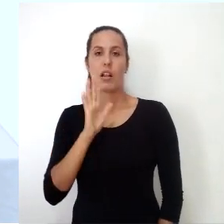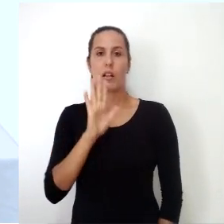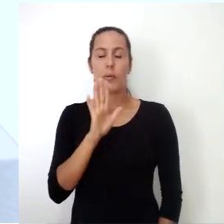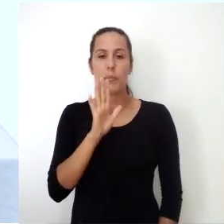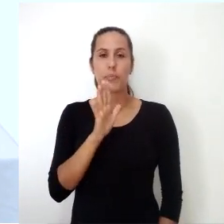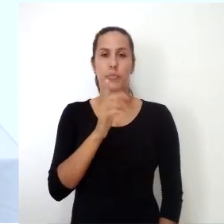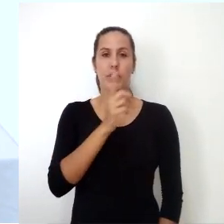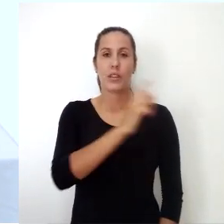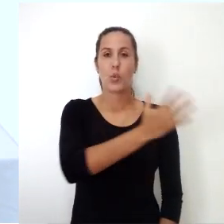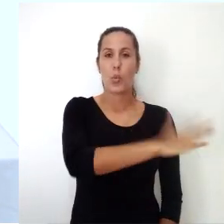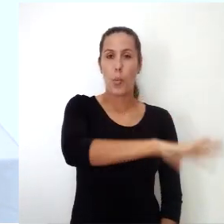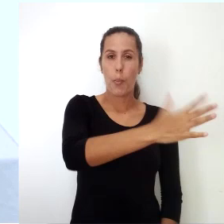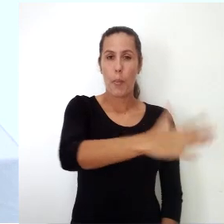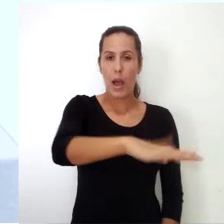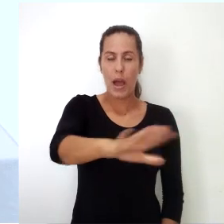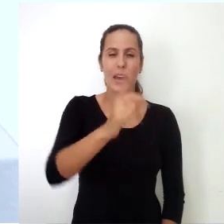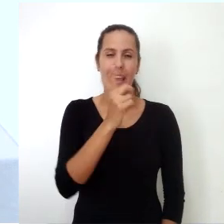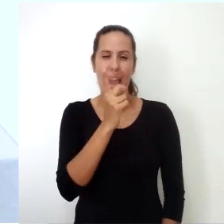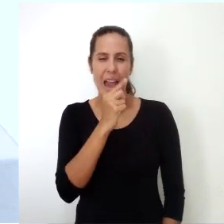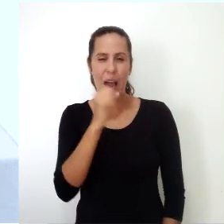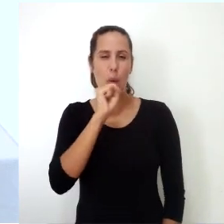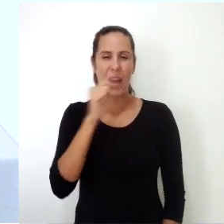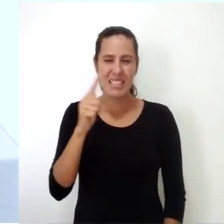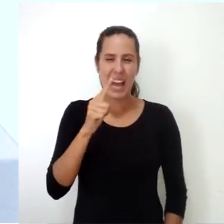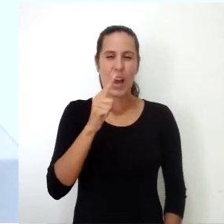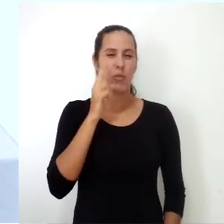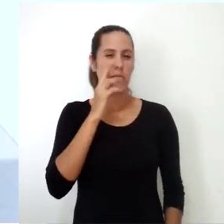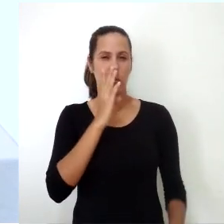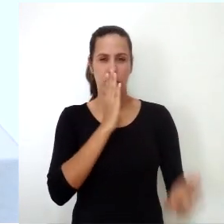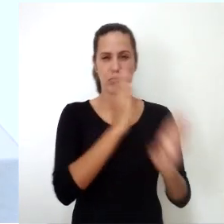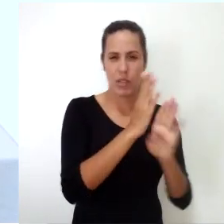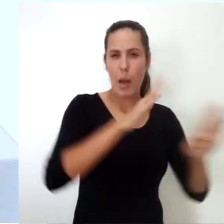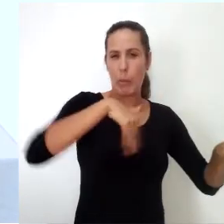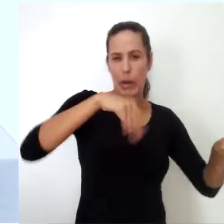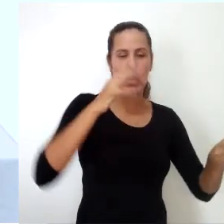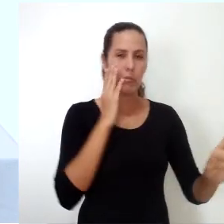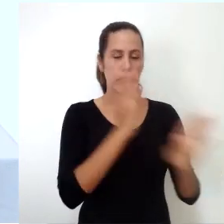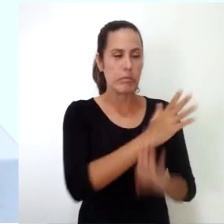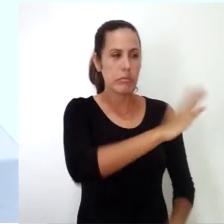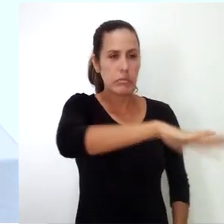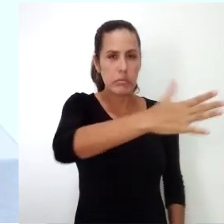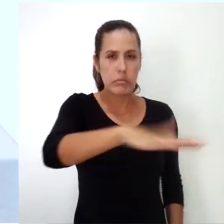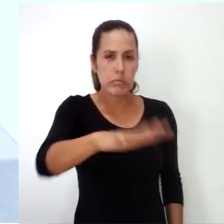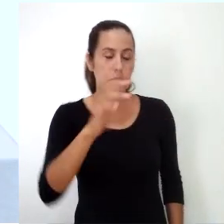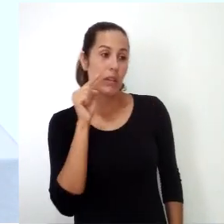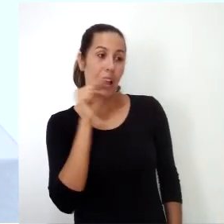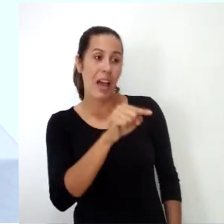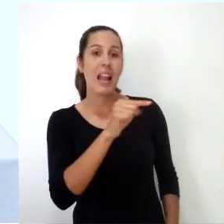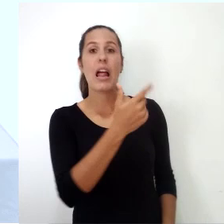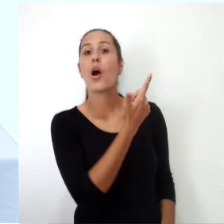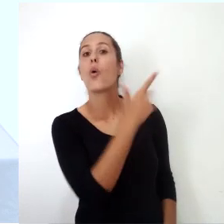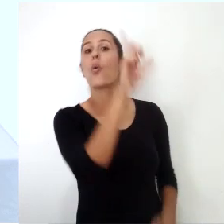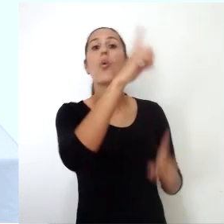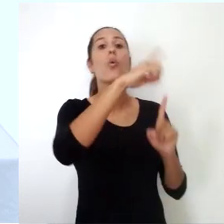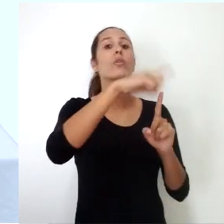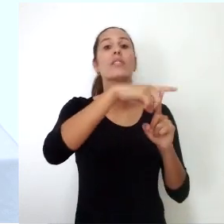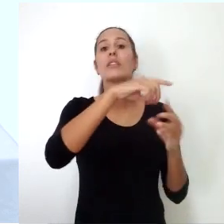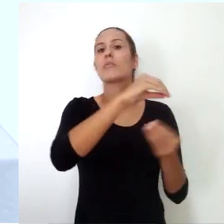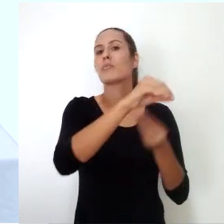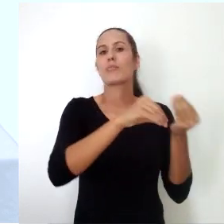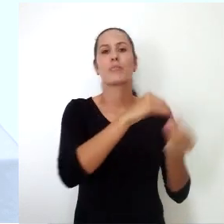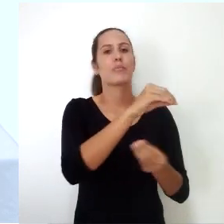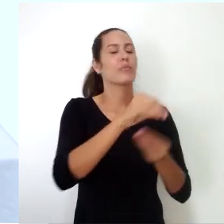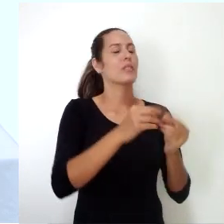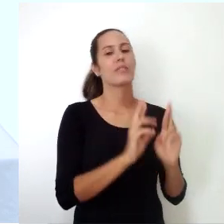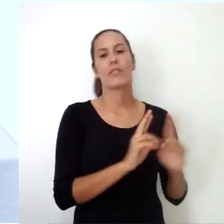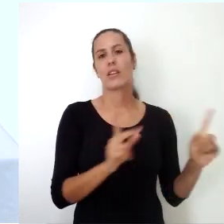da água salgada, aquela água que você encontra no mar, aí você vai ter já outras substâncias nessa mistura.